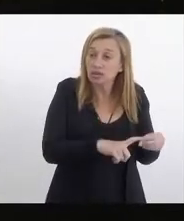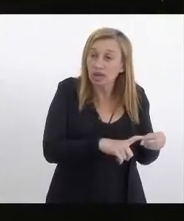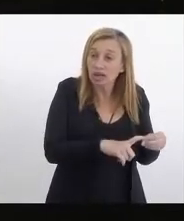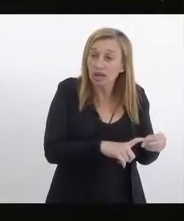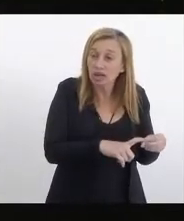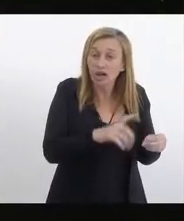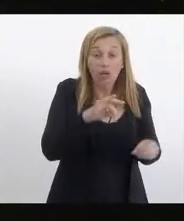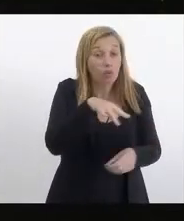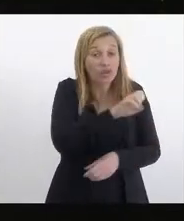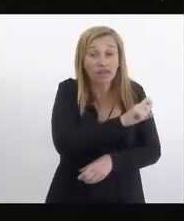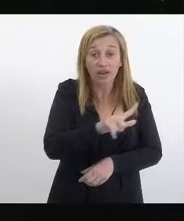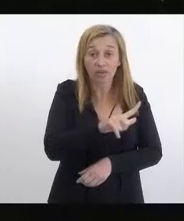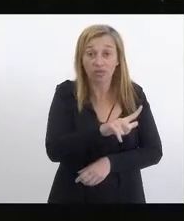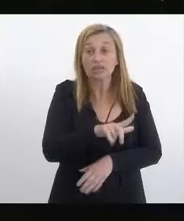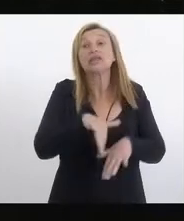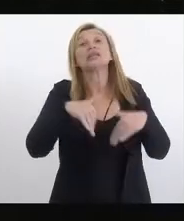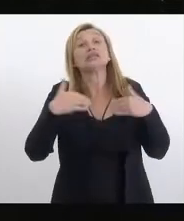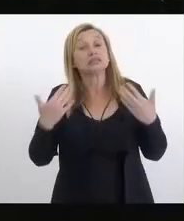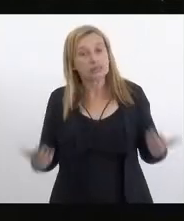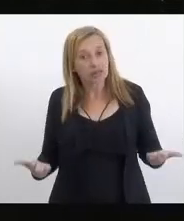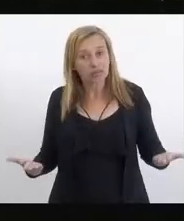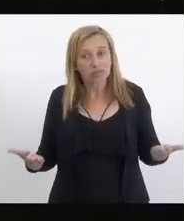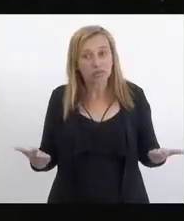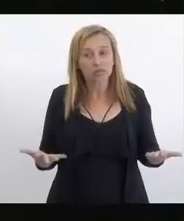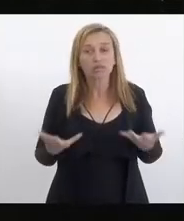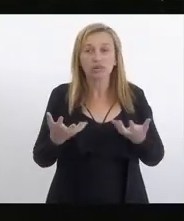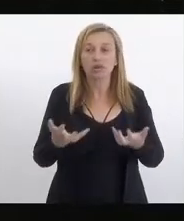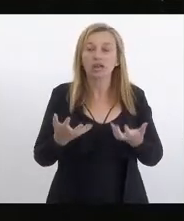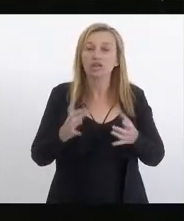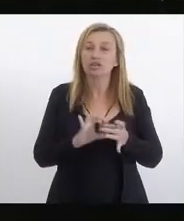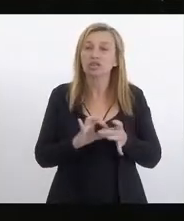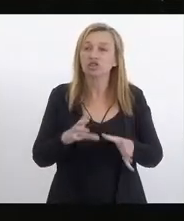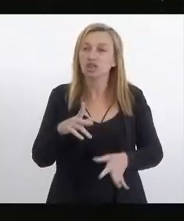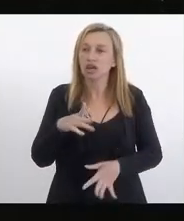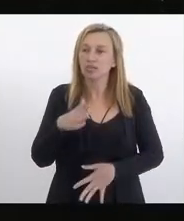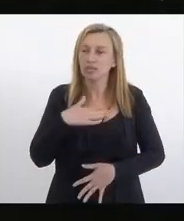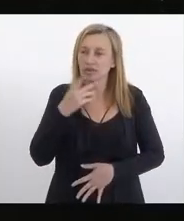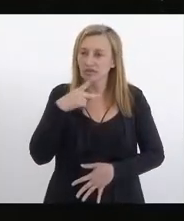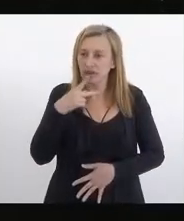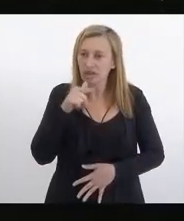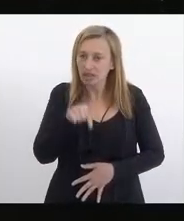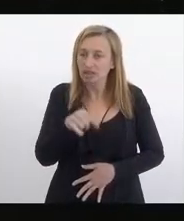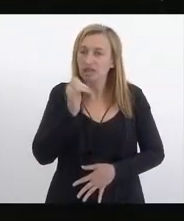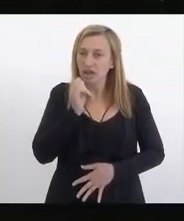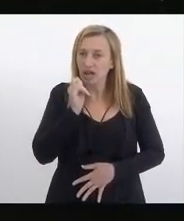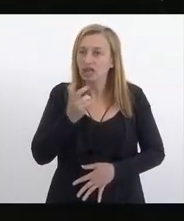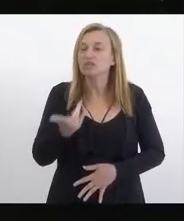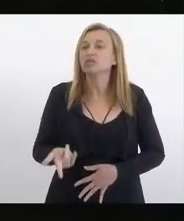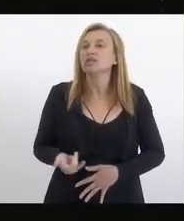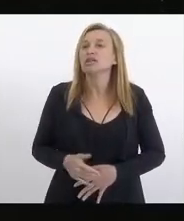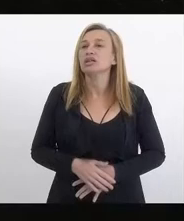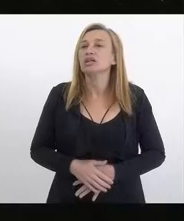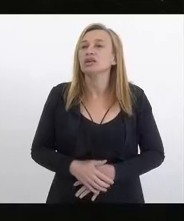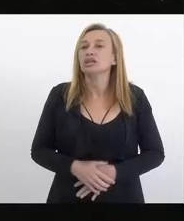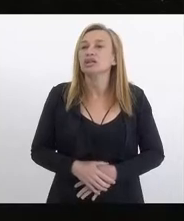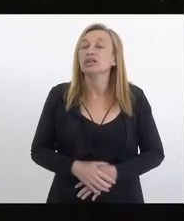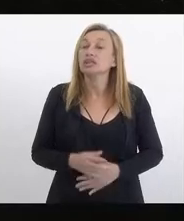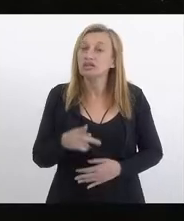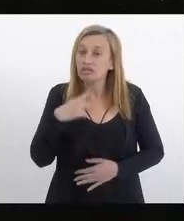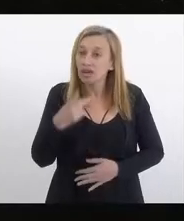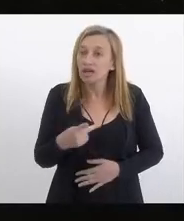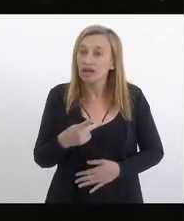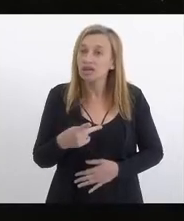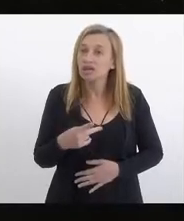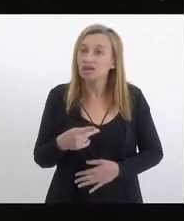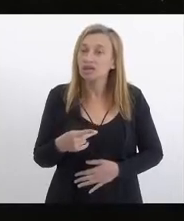quartel. Então, eu quero deixar aqui o meu relato e dizer